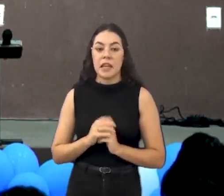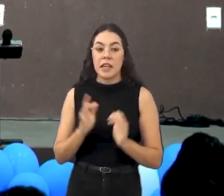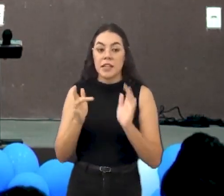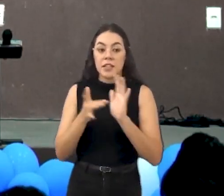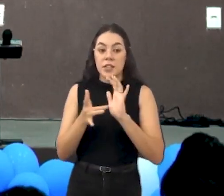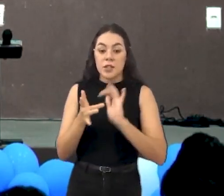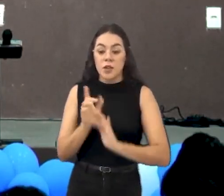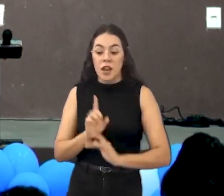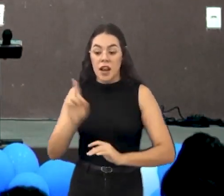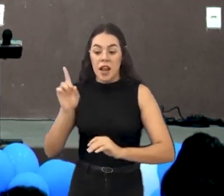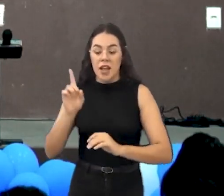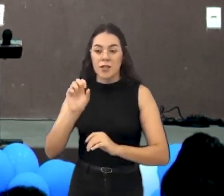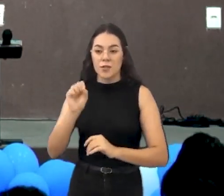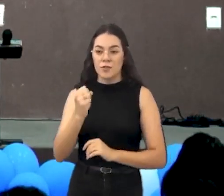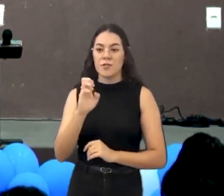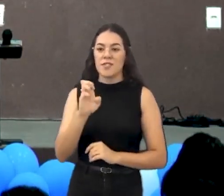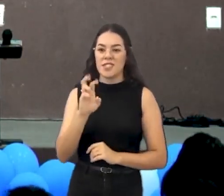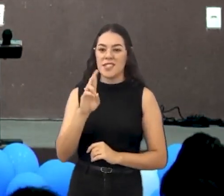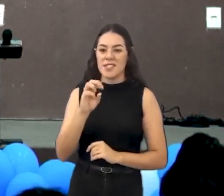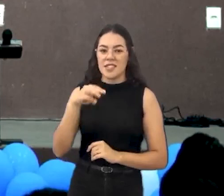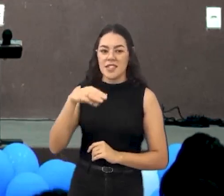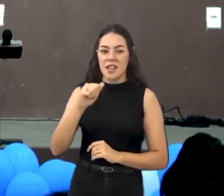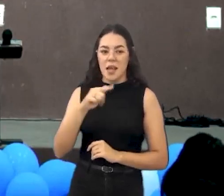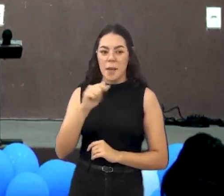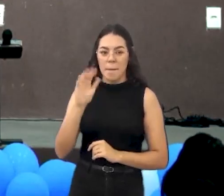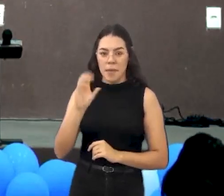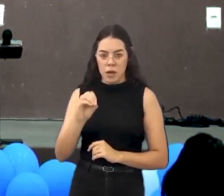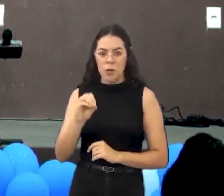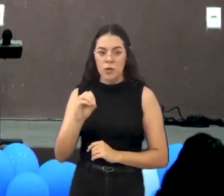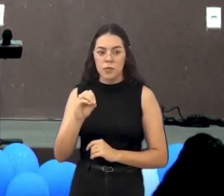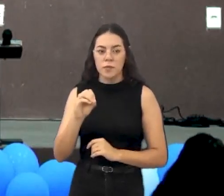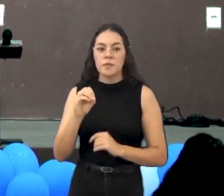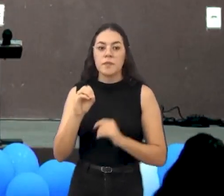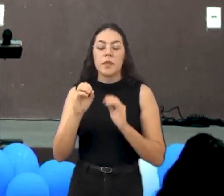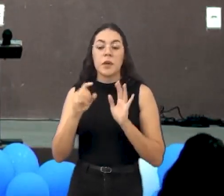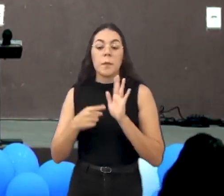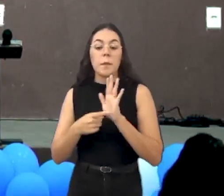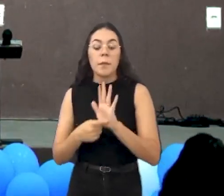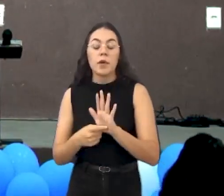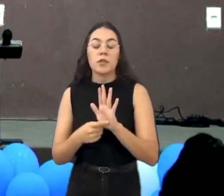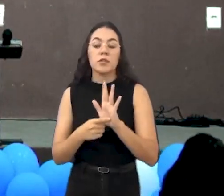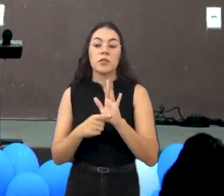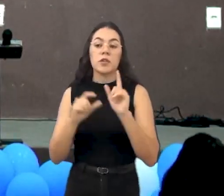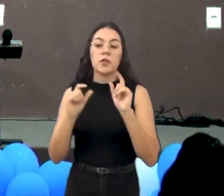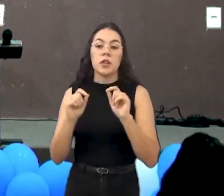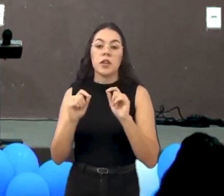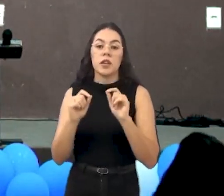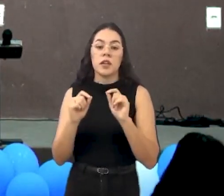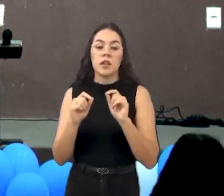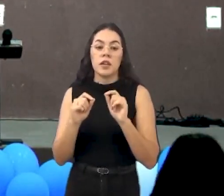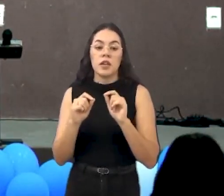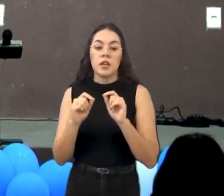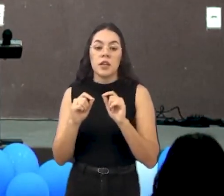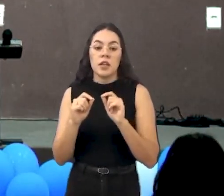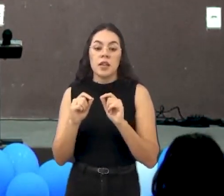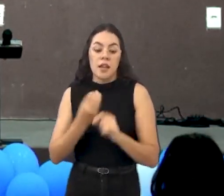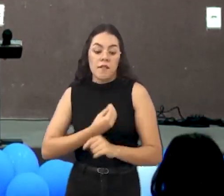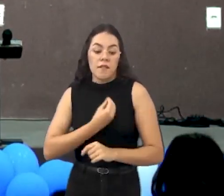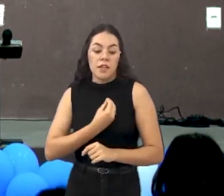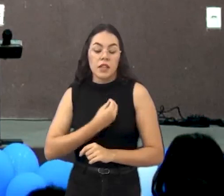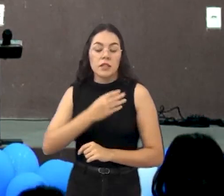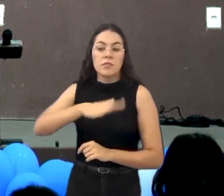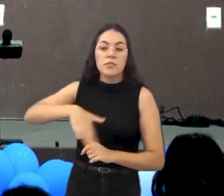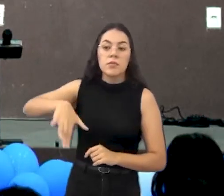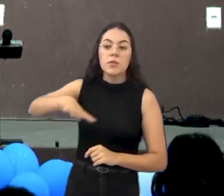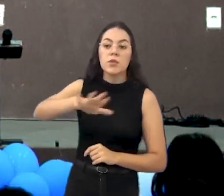Jesus, no sermão que a gente está vendo aqui, ele vai lançar o que será evidenciado na vida daqueles